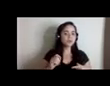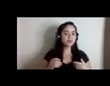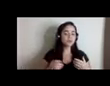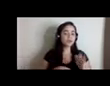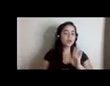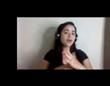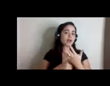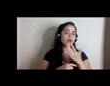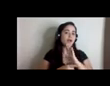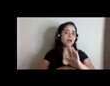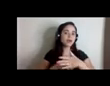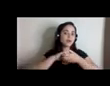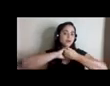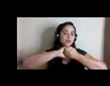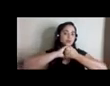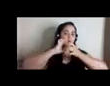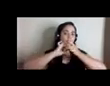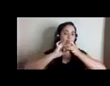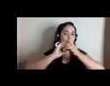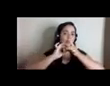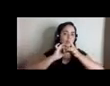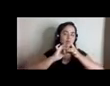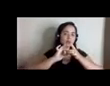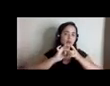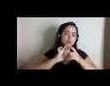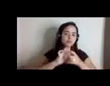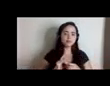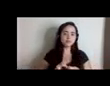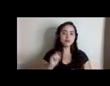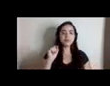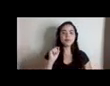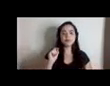cooperação, essa união, ela está